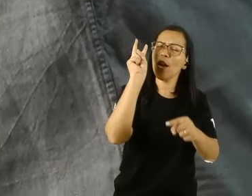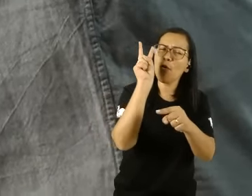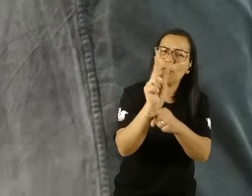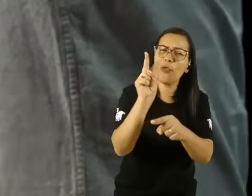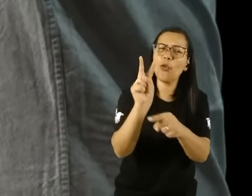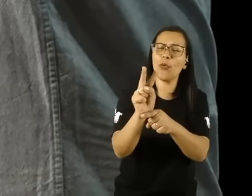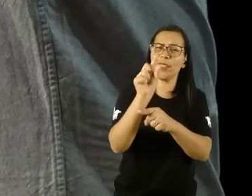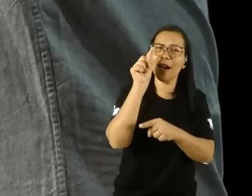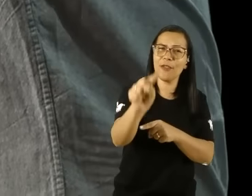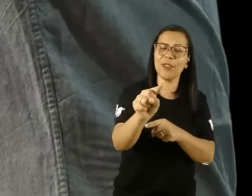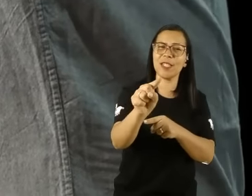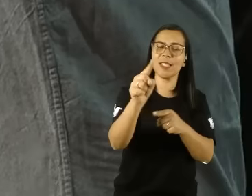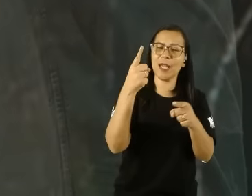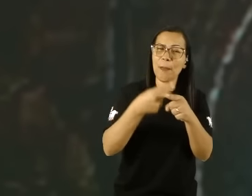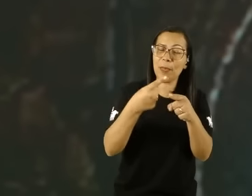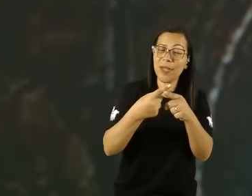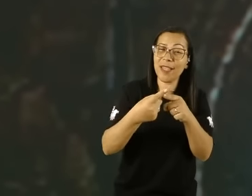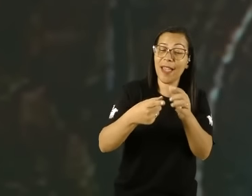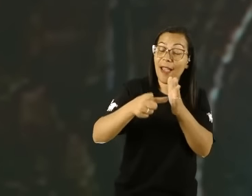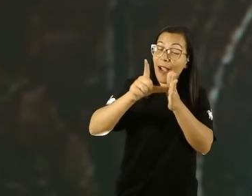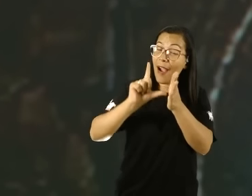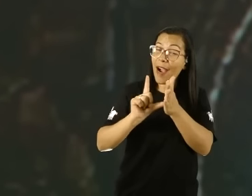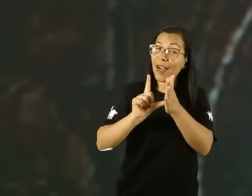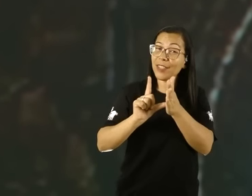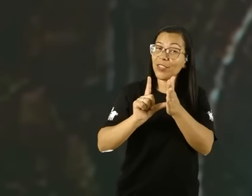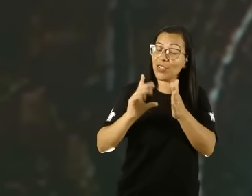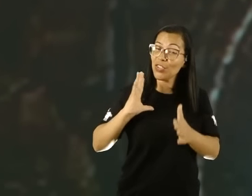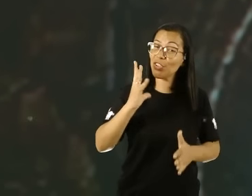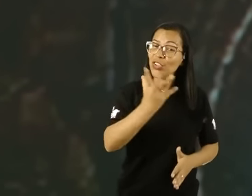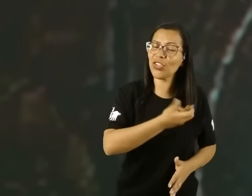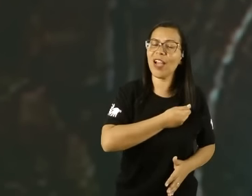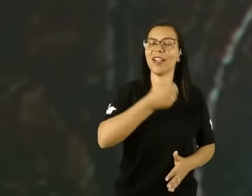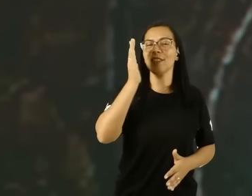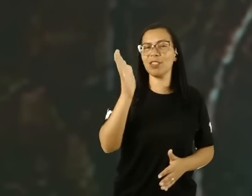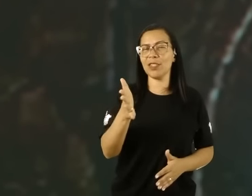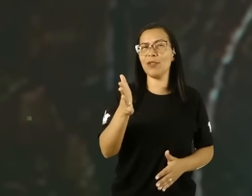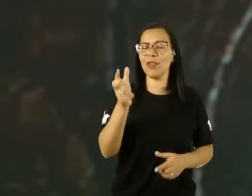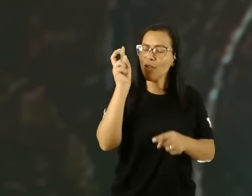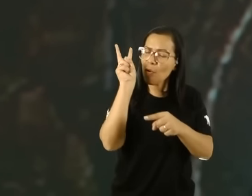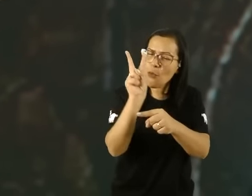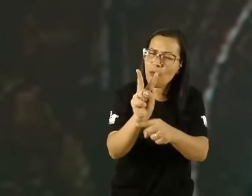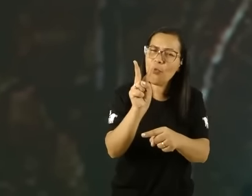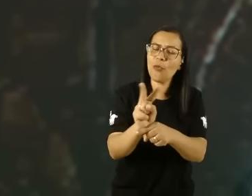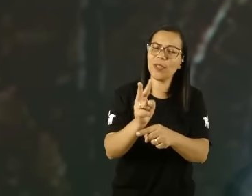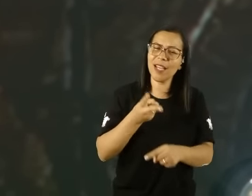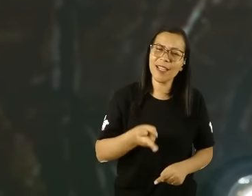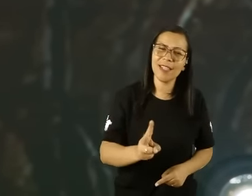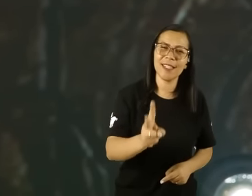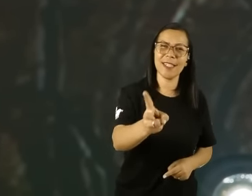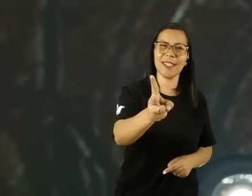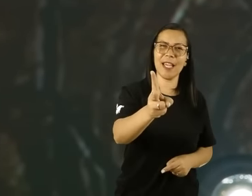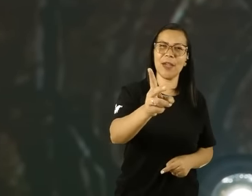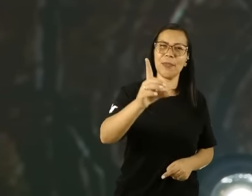sustento você, eu vou ser o provedor, eu vou cuidar de você, Eu vou cuidar.